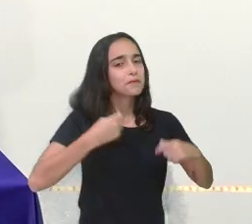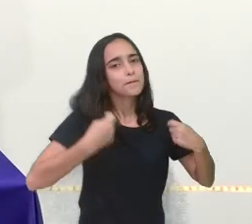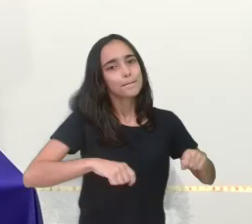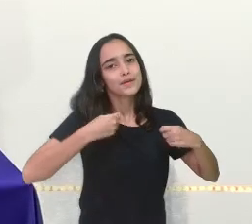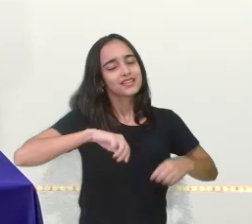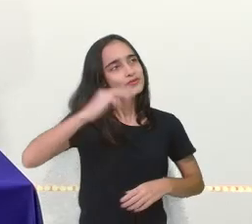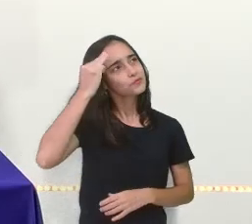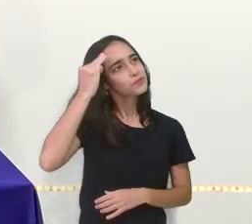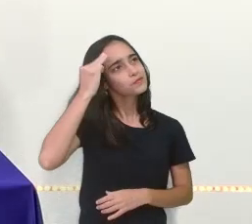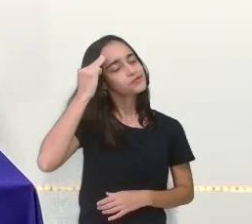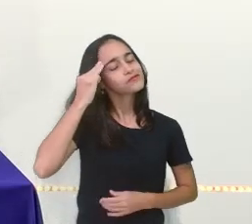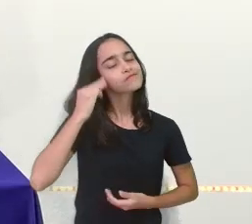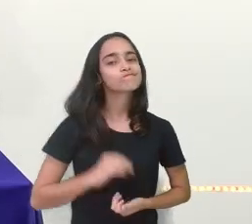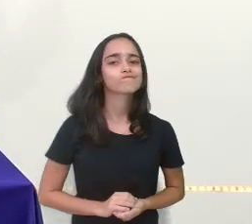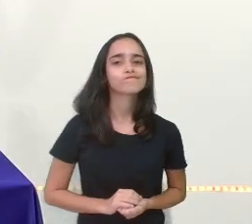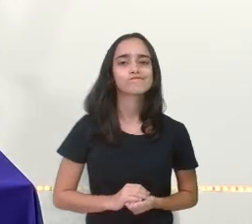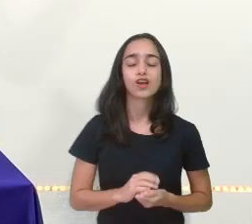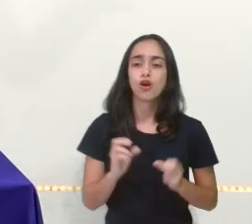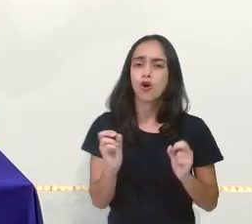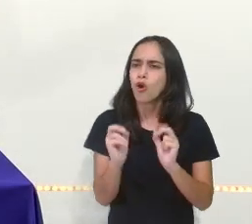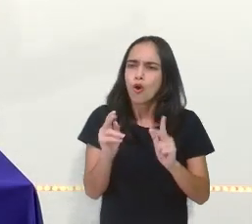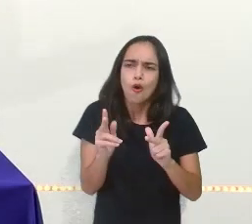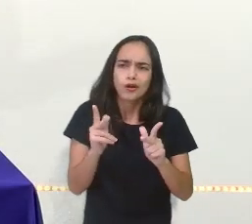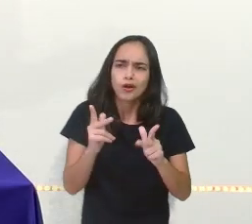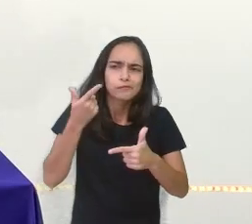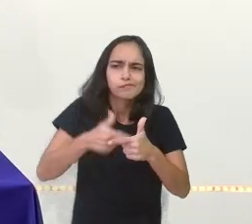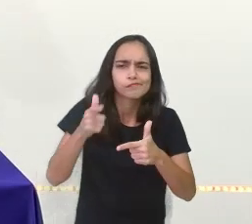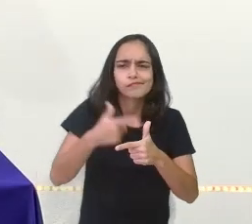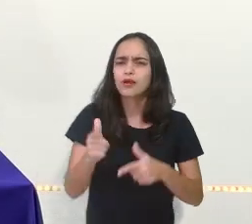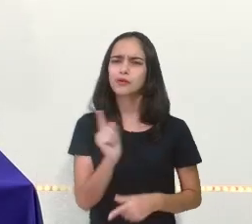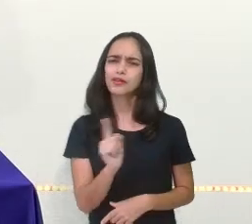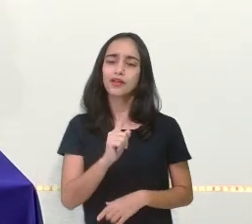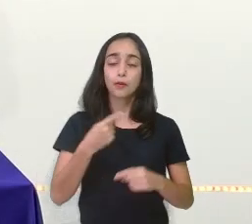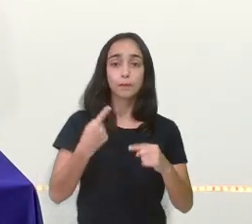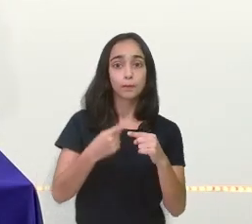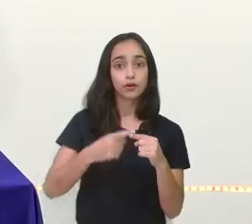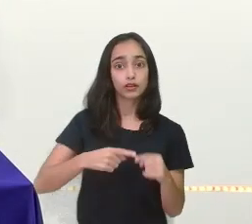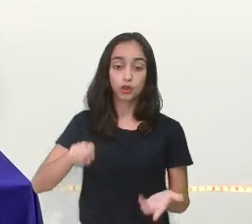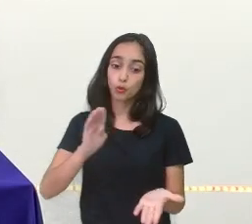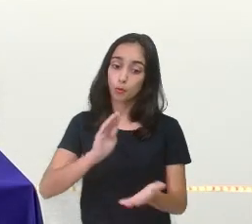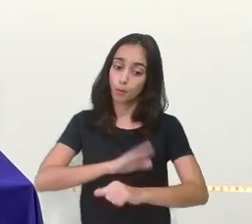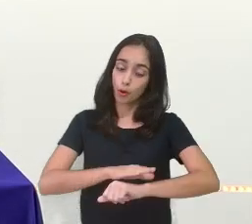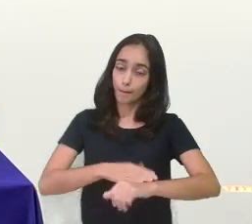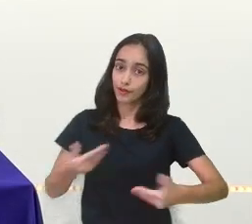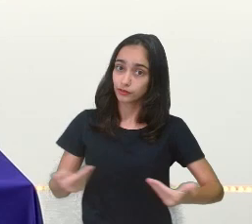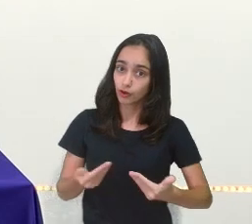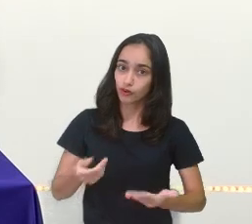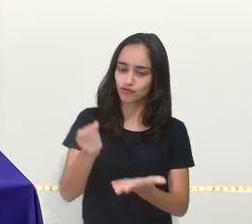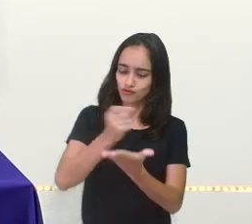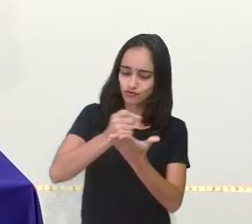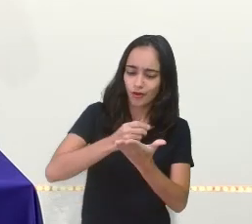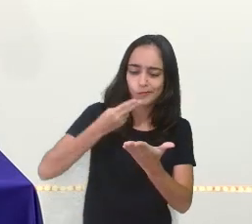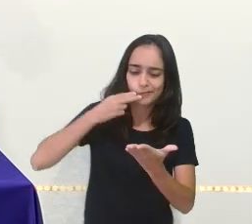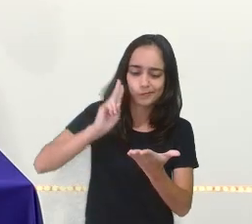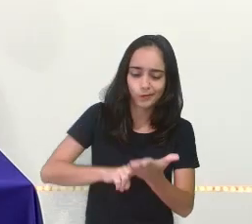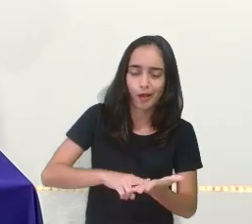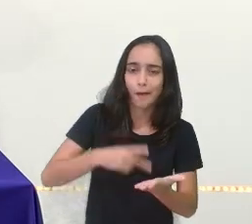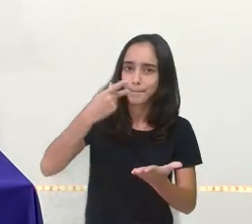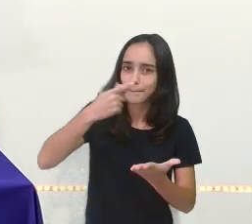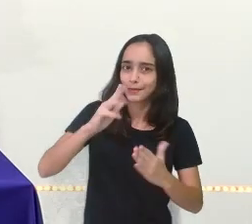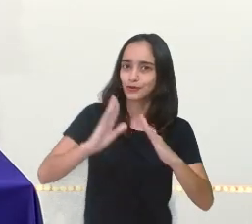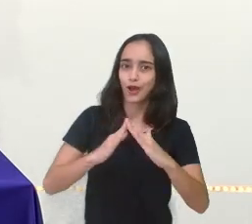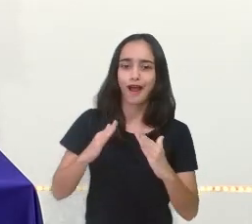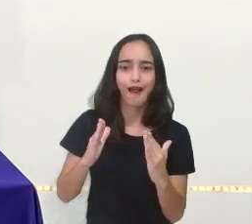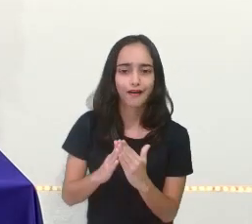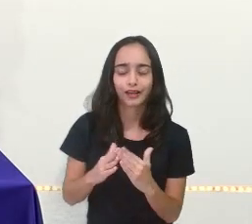tudo bem, mas não tem problema, porque a gente não vai, nesse exato momento, escrever uma carta, né, para a sua residência, nem mandar